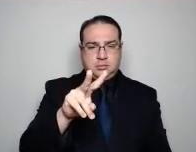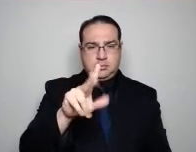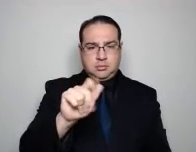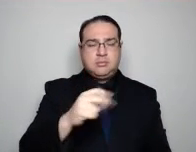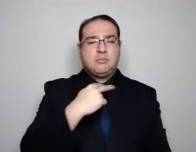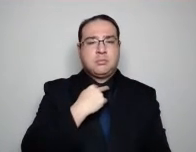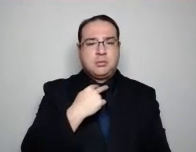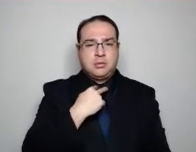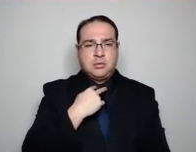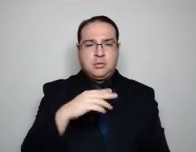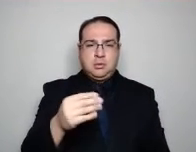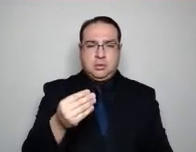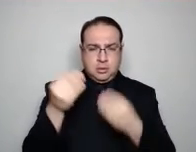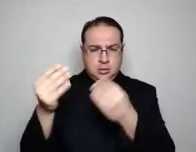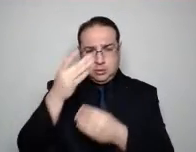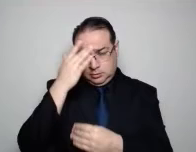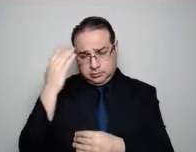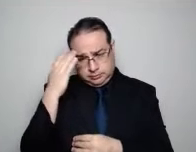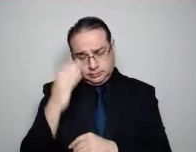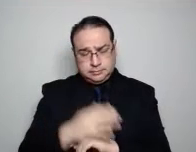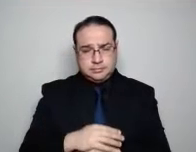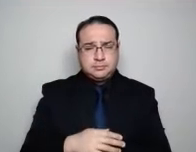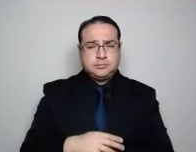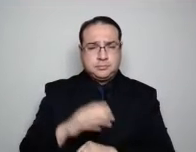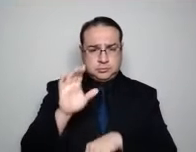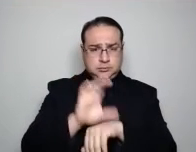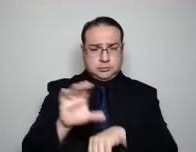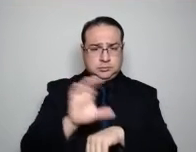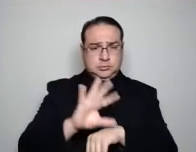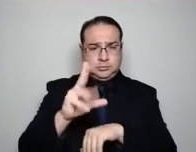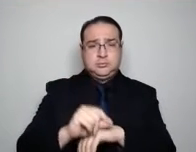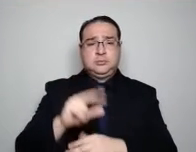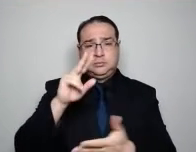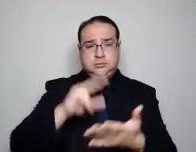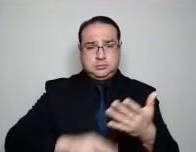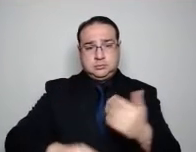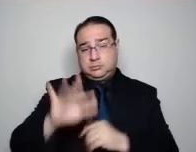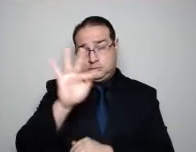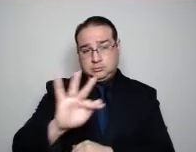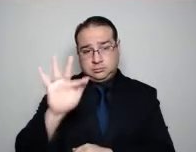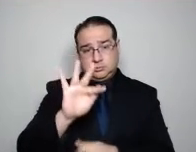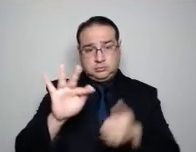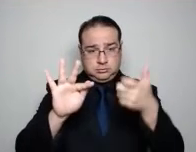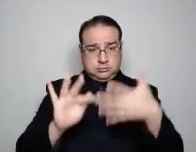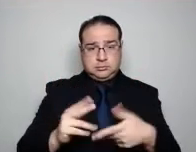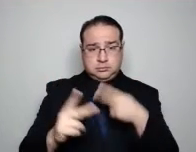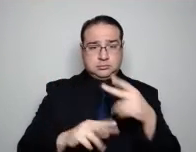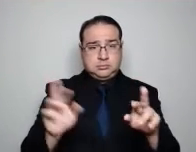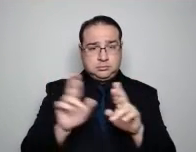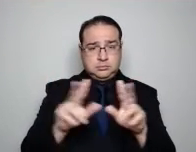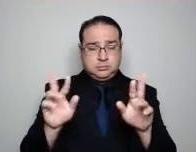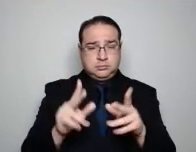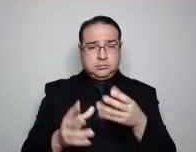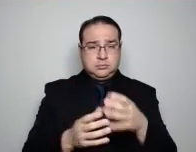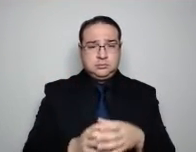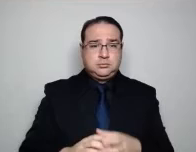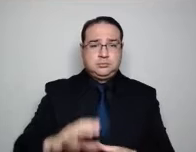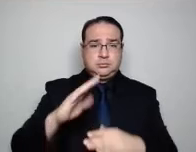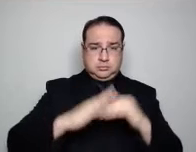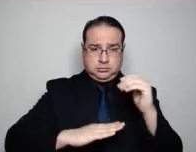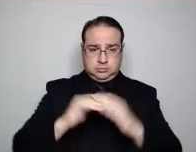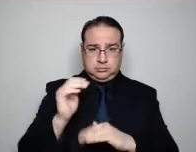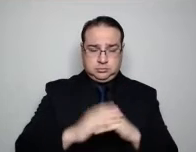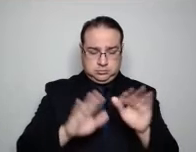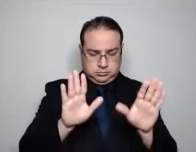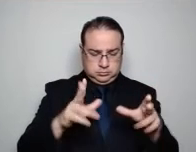Silva, no curso de Direito Constitucional, que todo mundo leu na faculdade, né, dizia que a diferença que se faz entre competência exclusiva e competência privativa